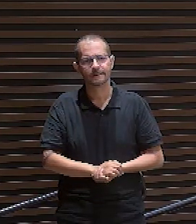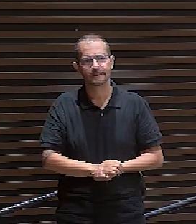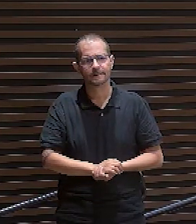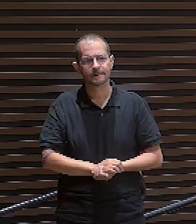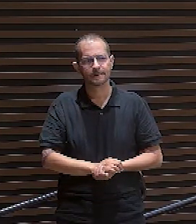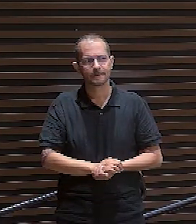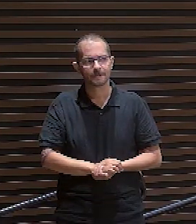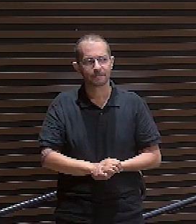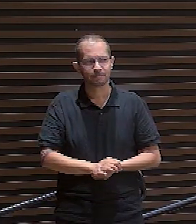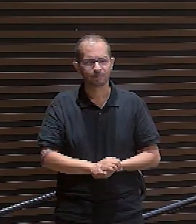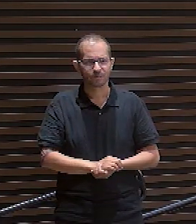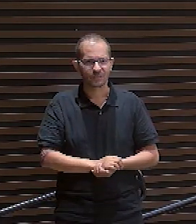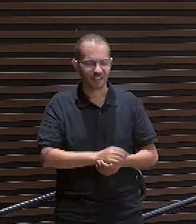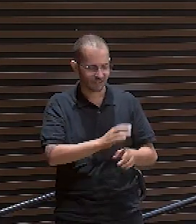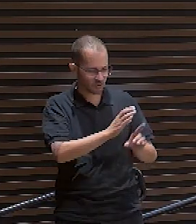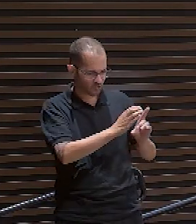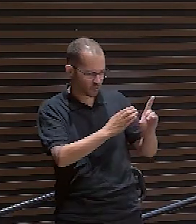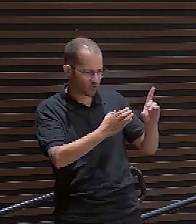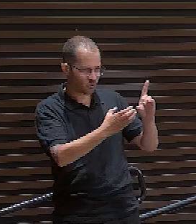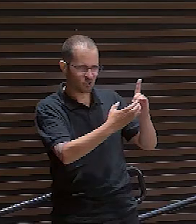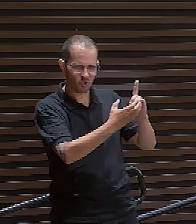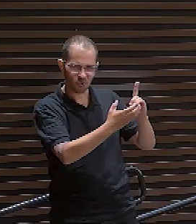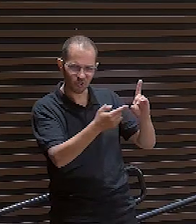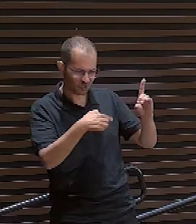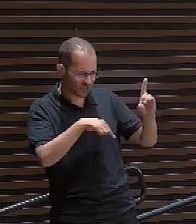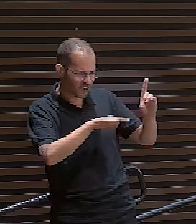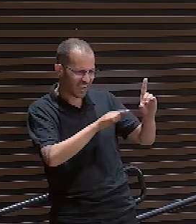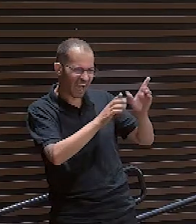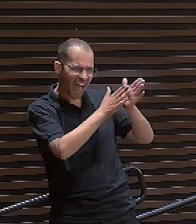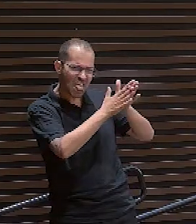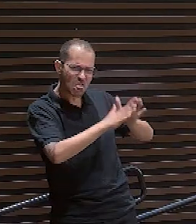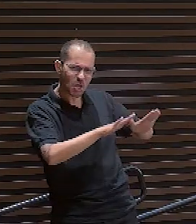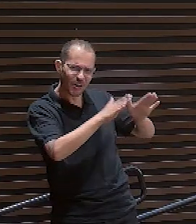Um culto para ir para uma festinha.